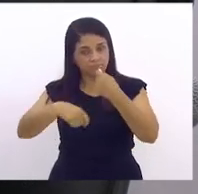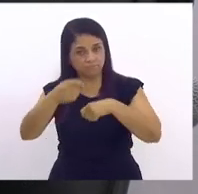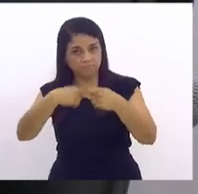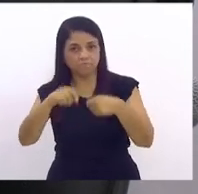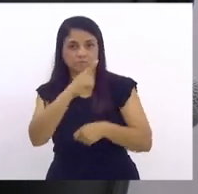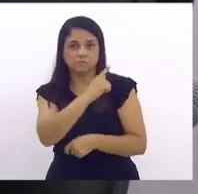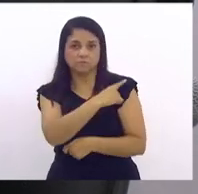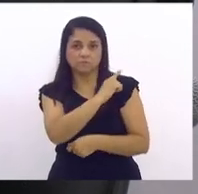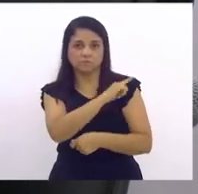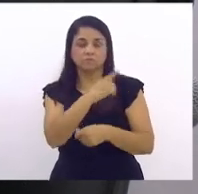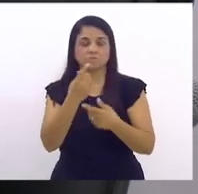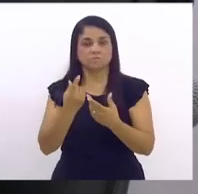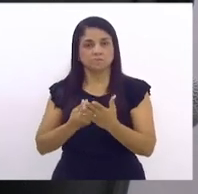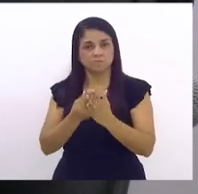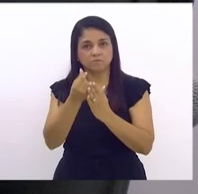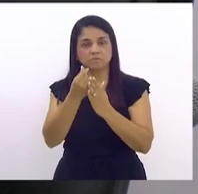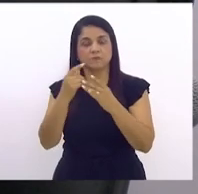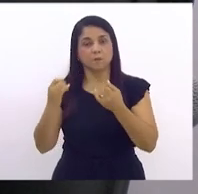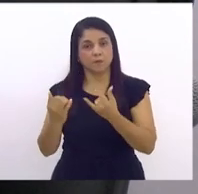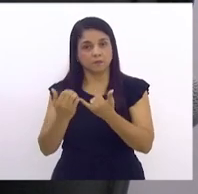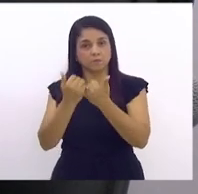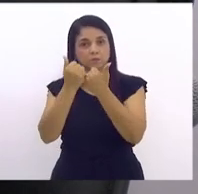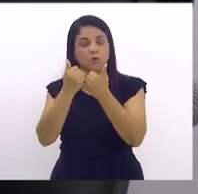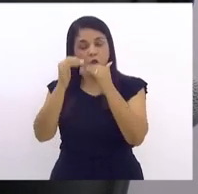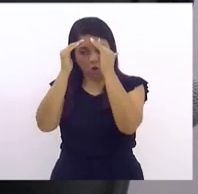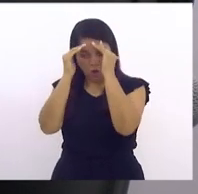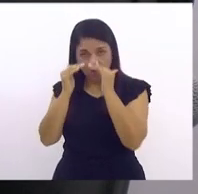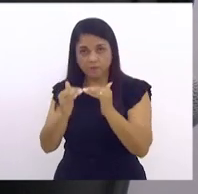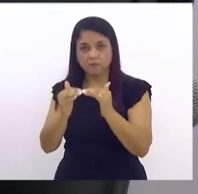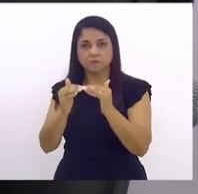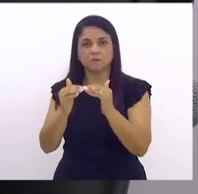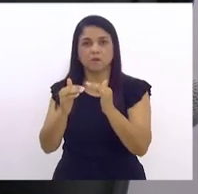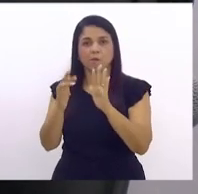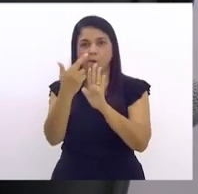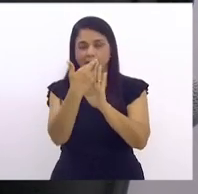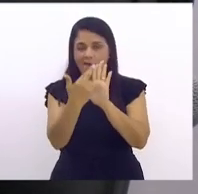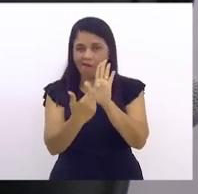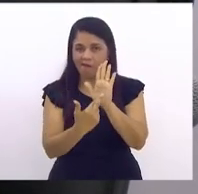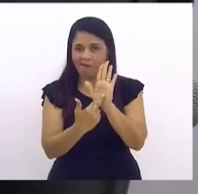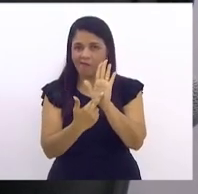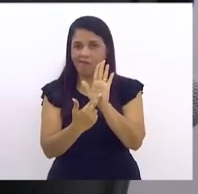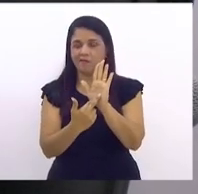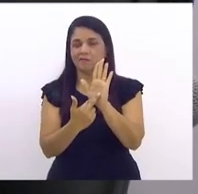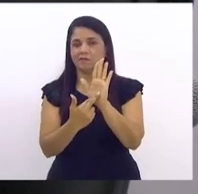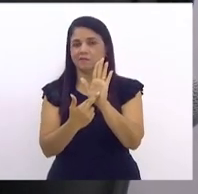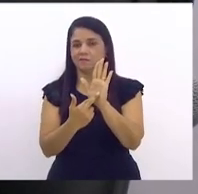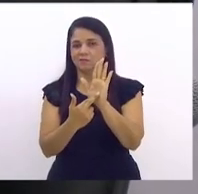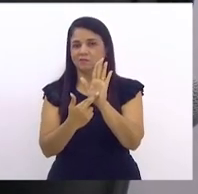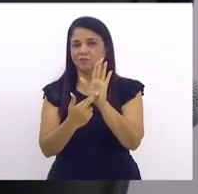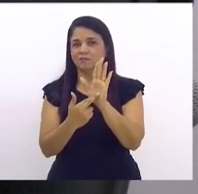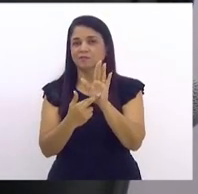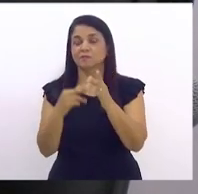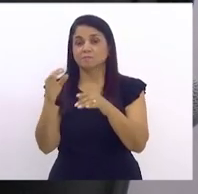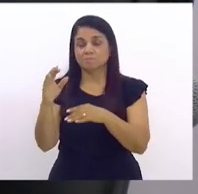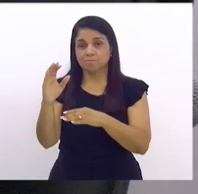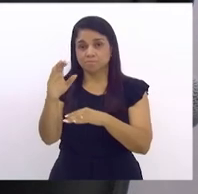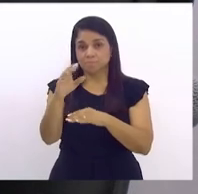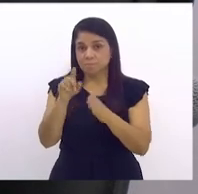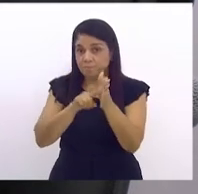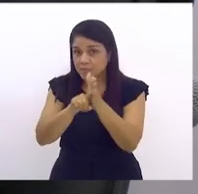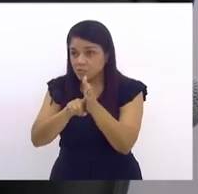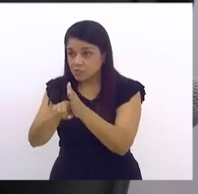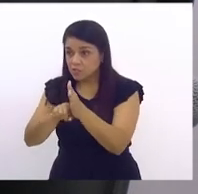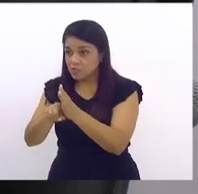gestão financeira e patrimonial e obedecerão ao princípio da indissociabilidade entre ensino, pesquisa e